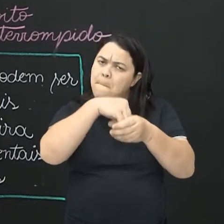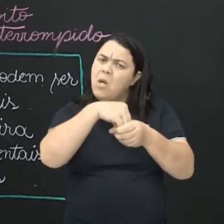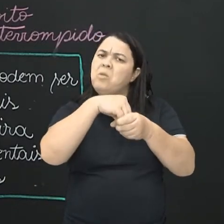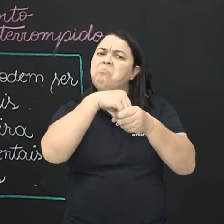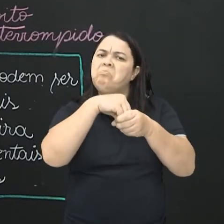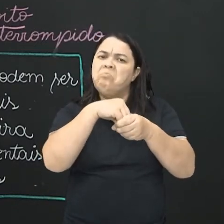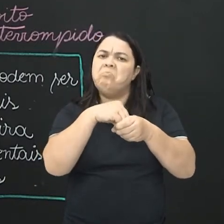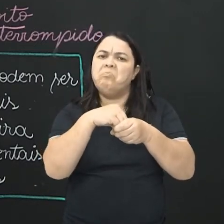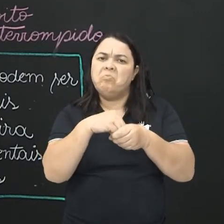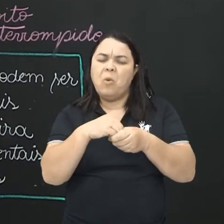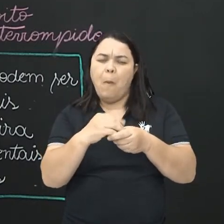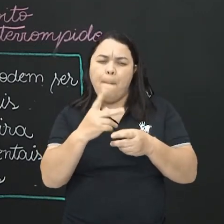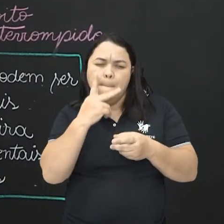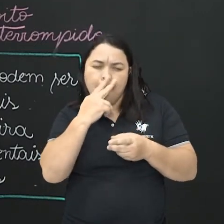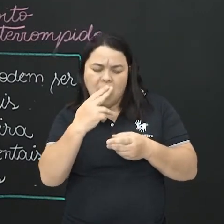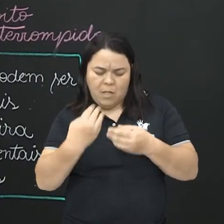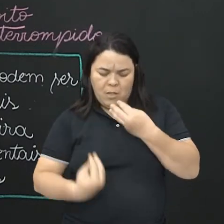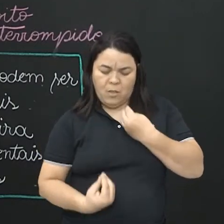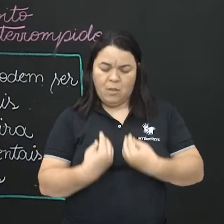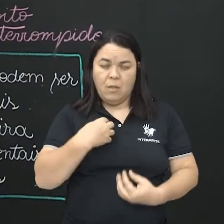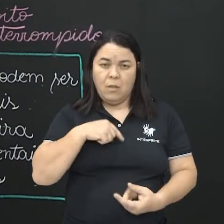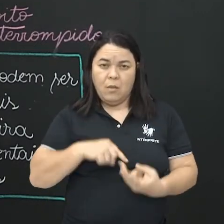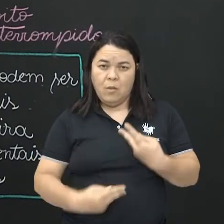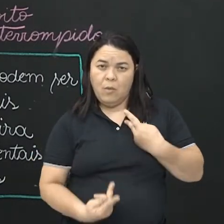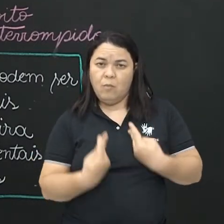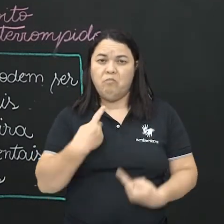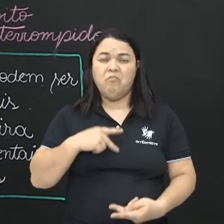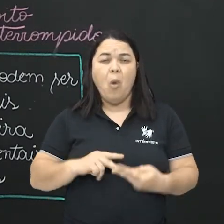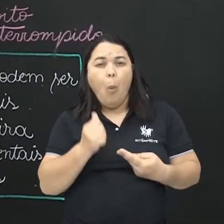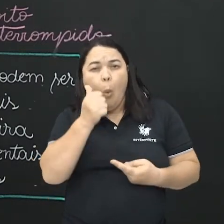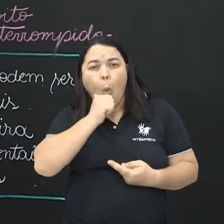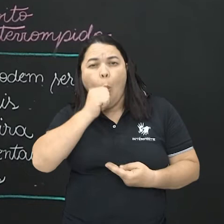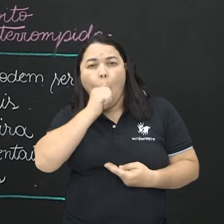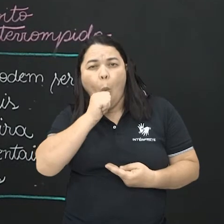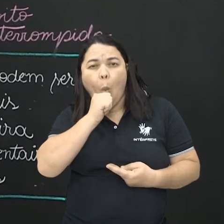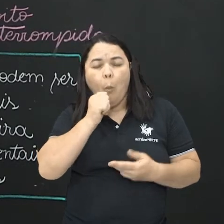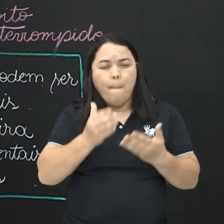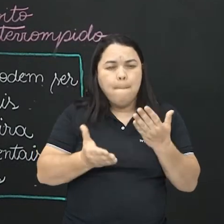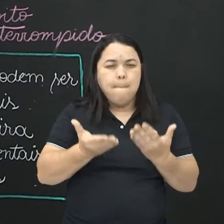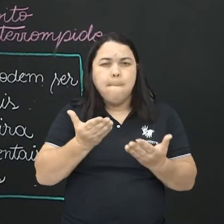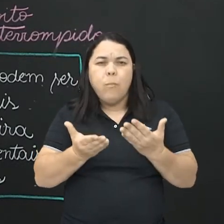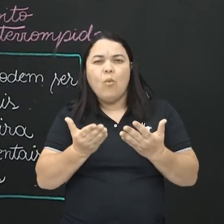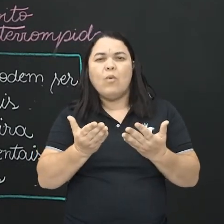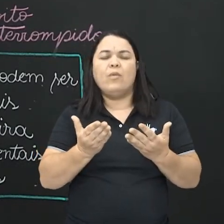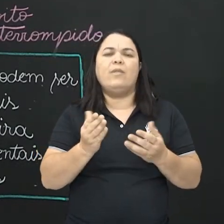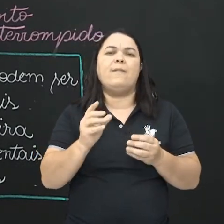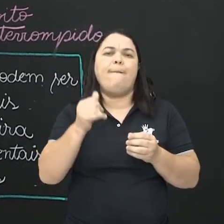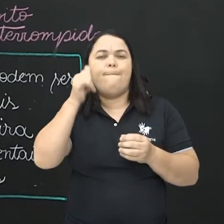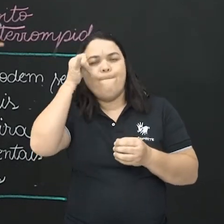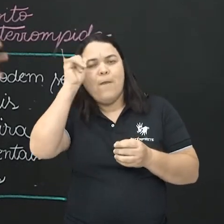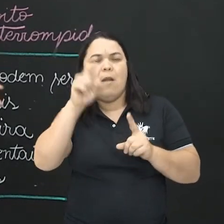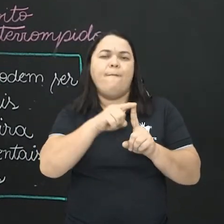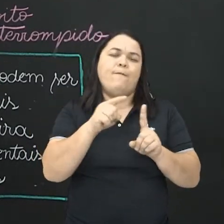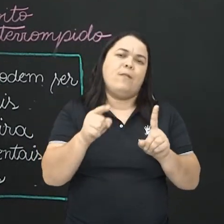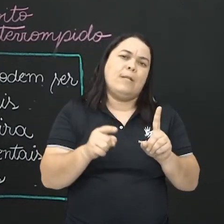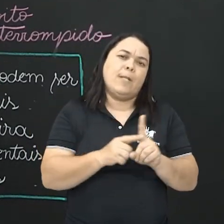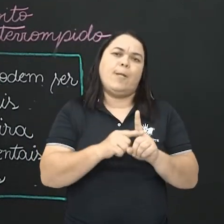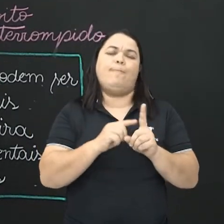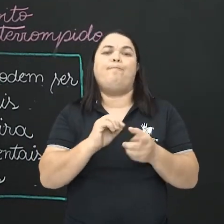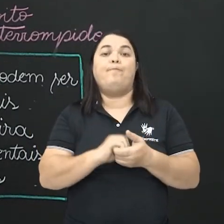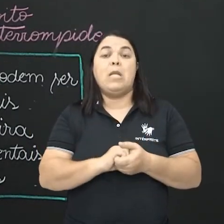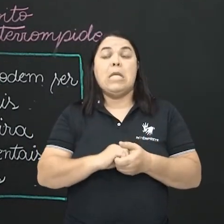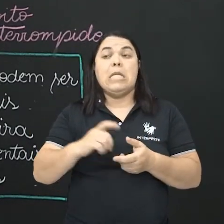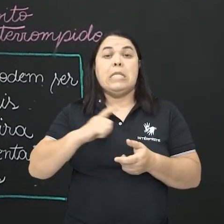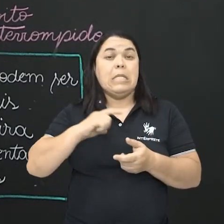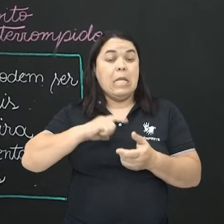bastante similaridade com os hormônios femininos, estrogênio e progesterona. E você vai ver que há uma infinidade de marcas